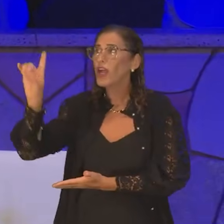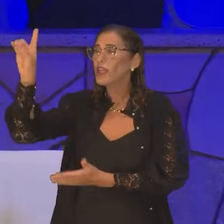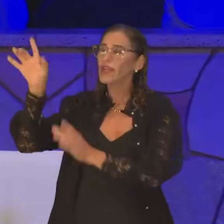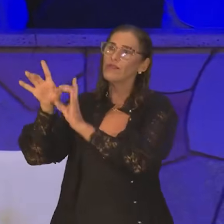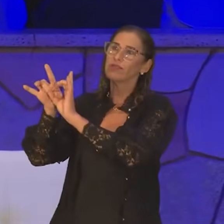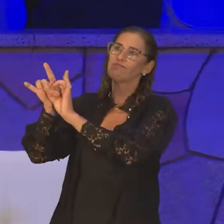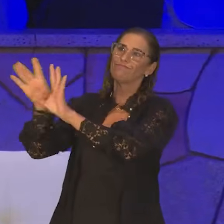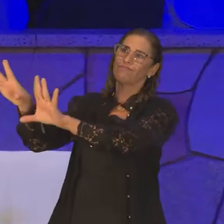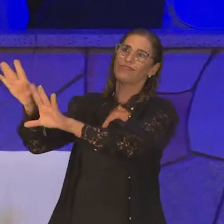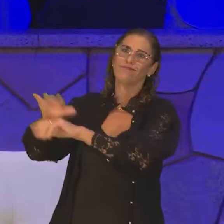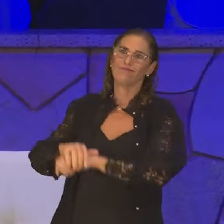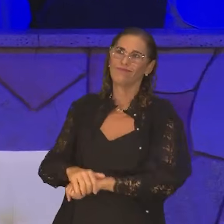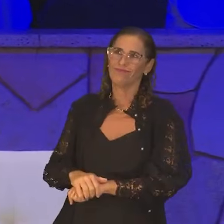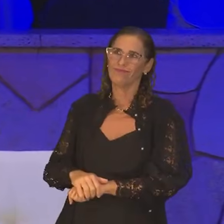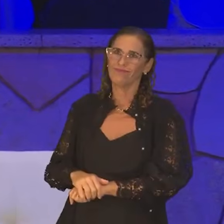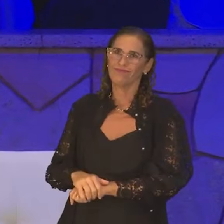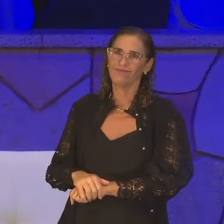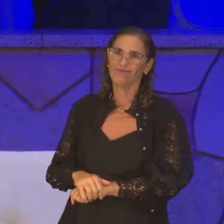autoriza.